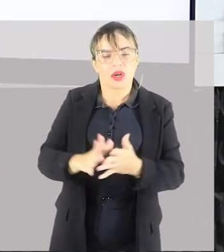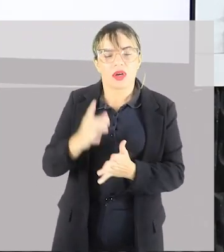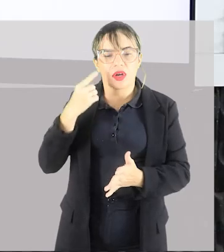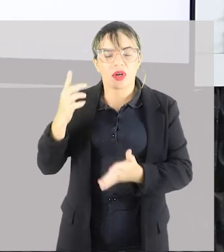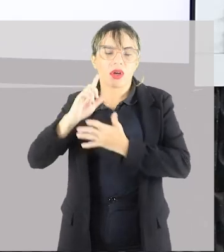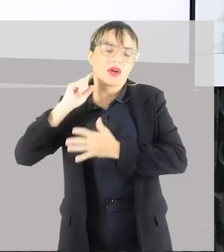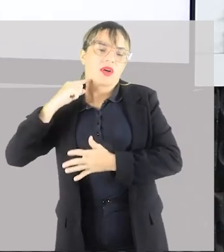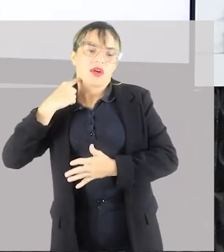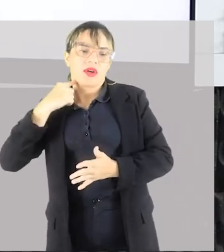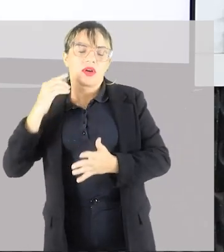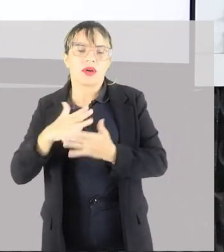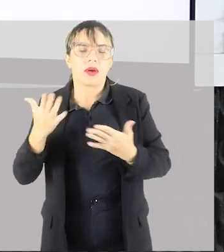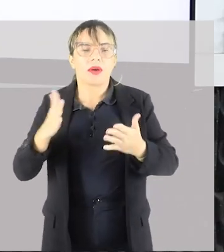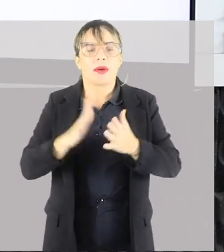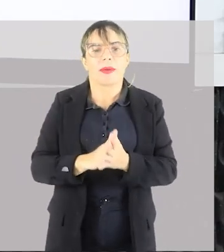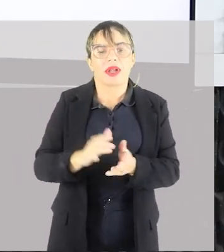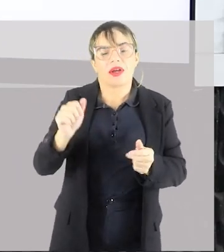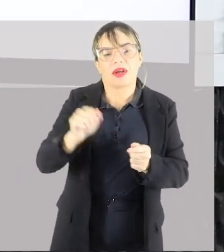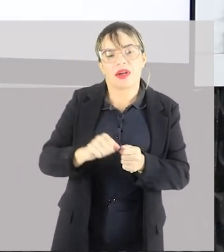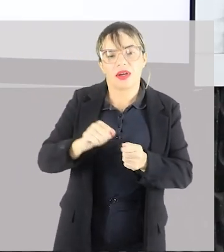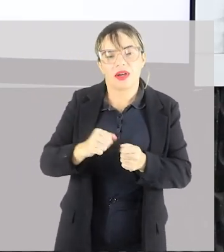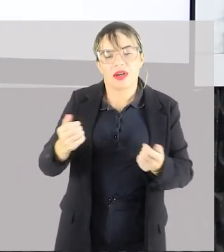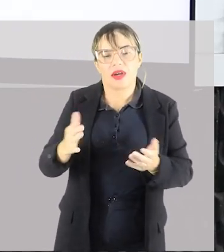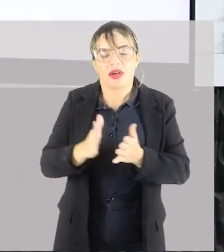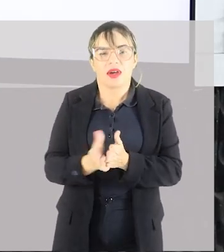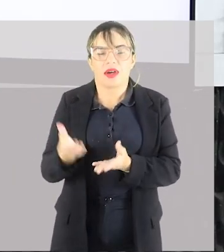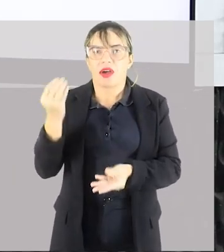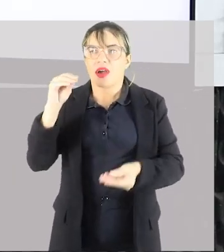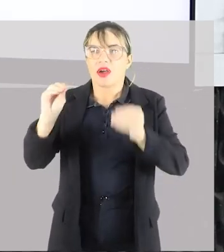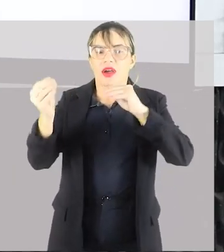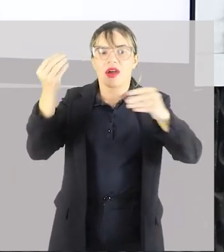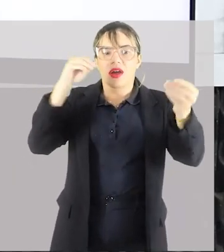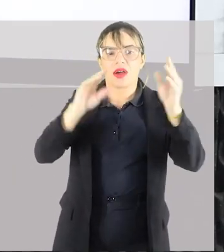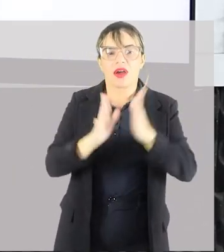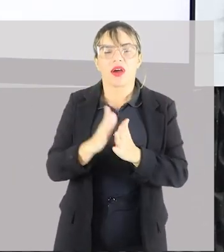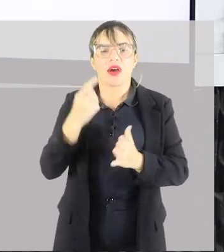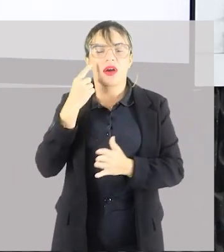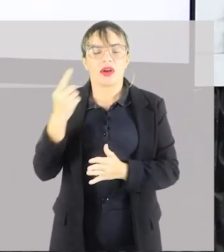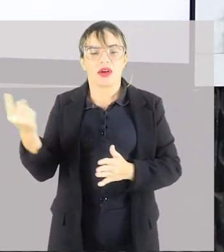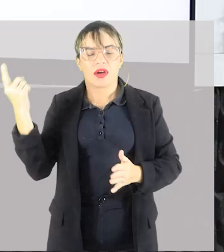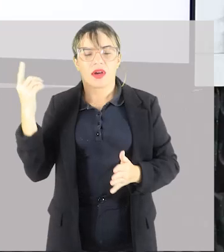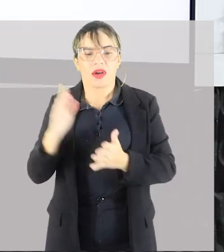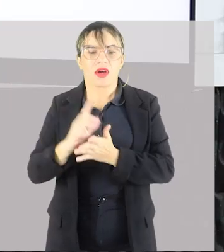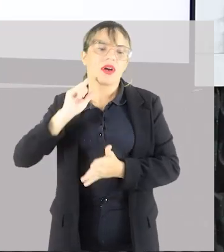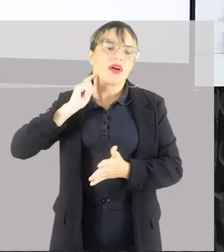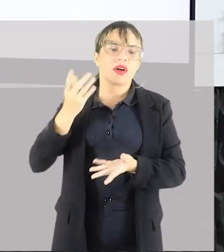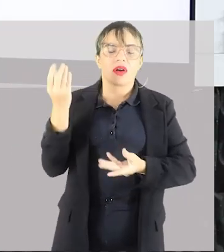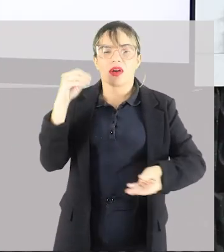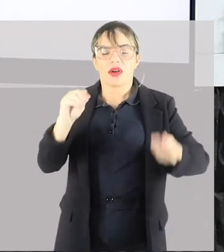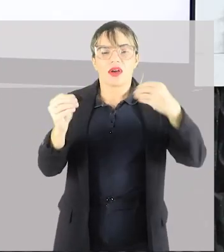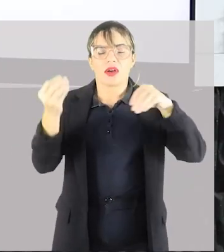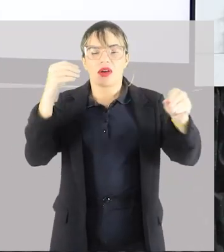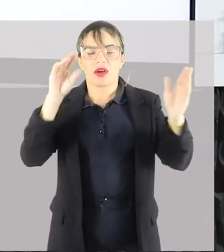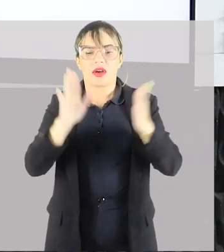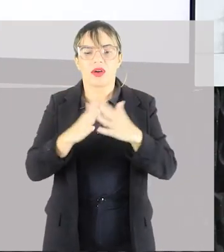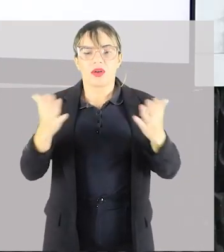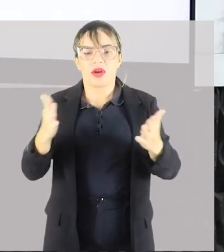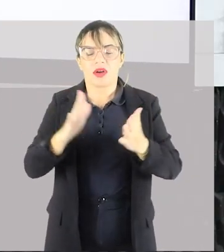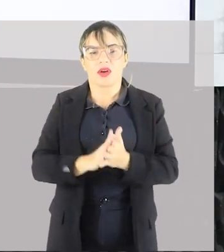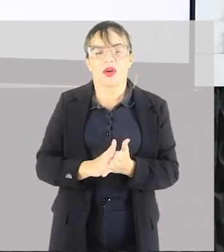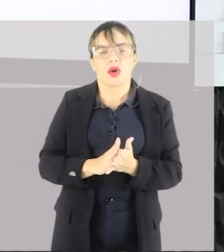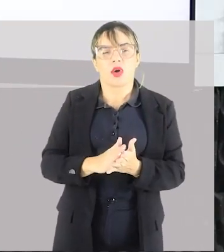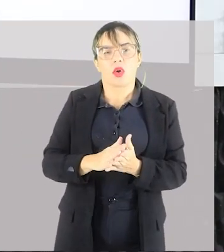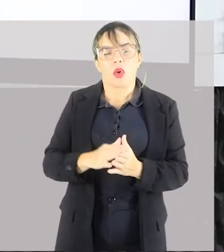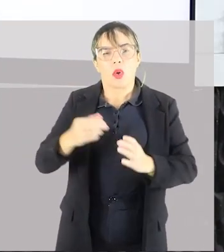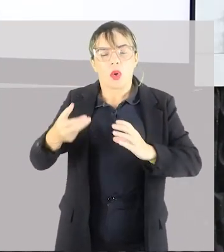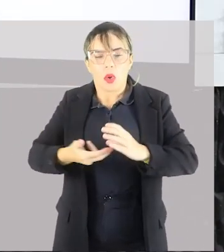obras. Esses materiais do cotidiano vão desde lixo, desde sucata até pasta de